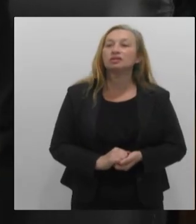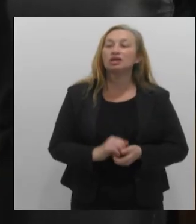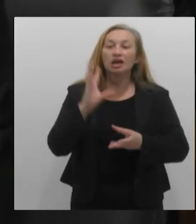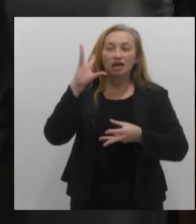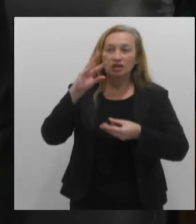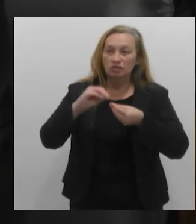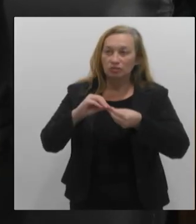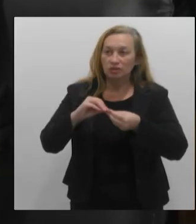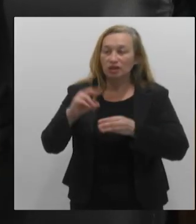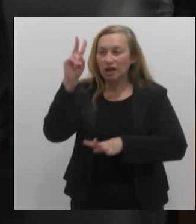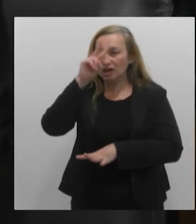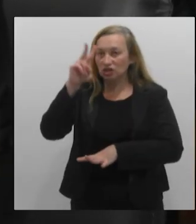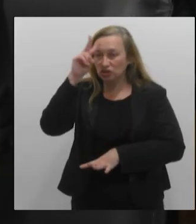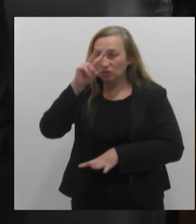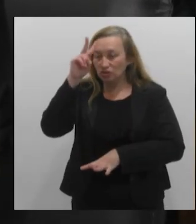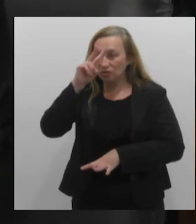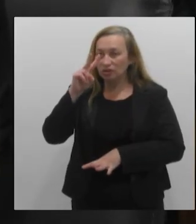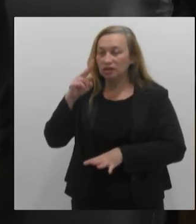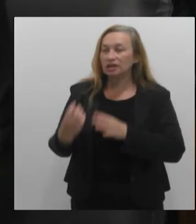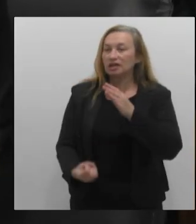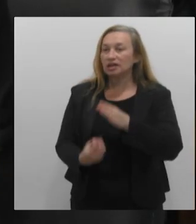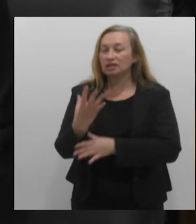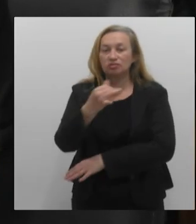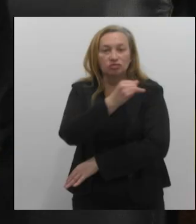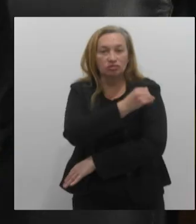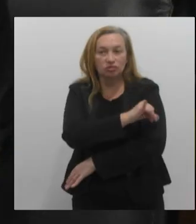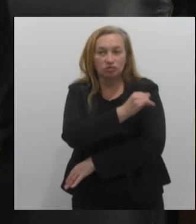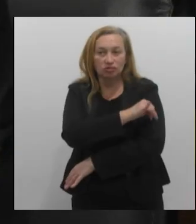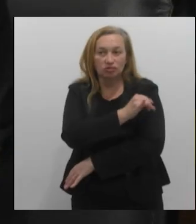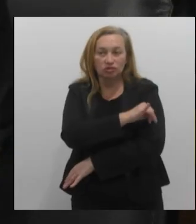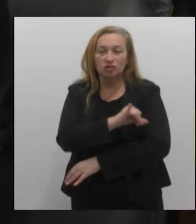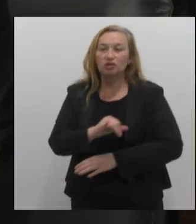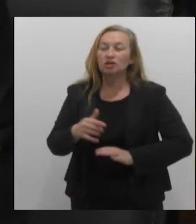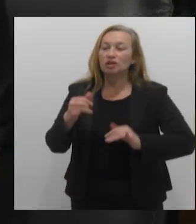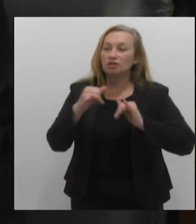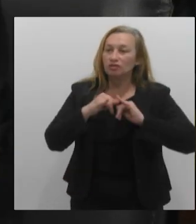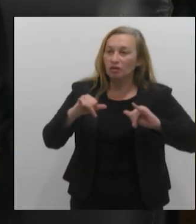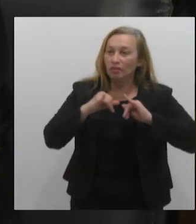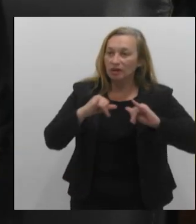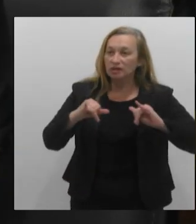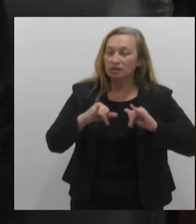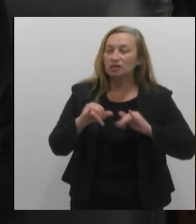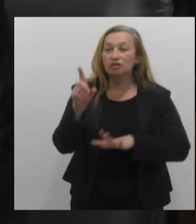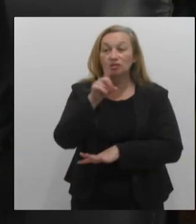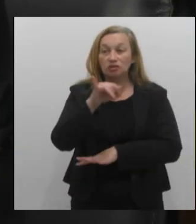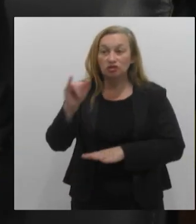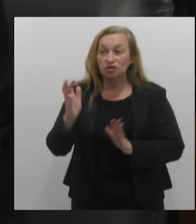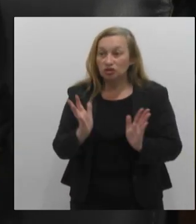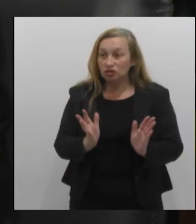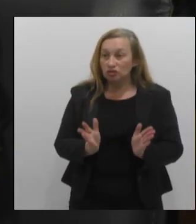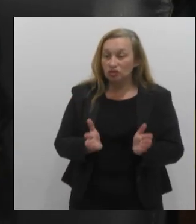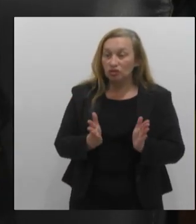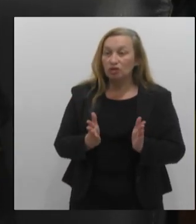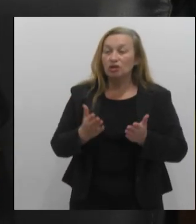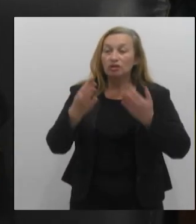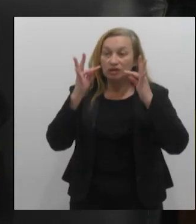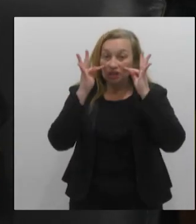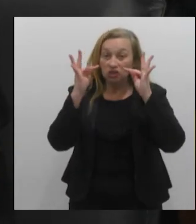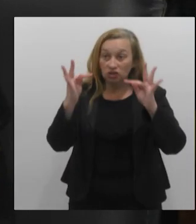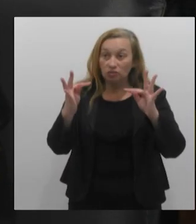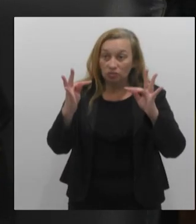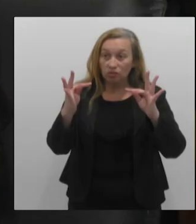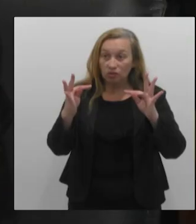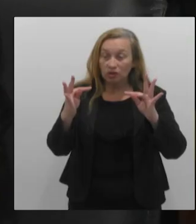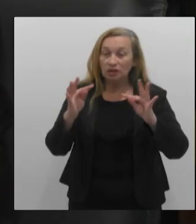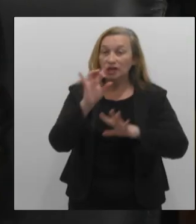a história da fundação do Rio de Janeiro, nos dá notícias de que ainda nos seus dias ele fora testemunha ocular de